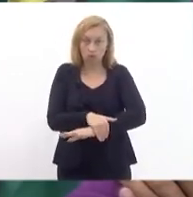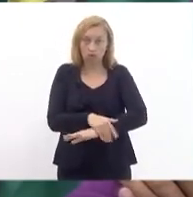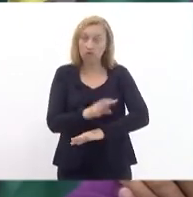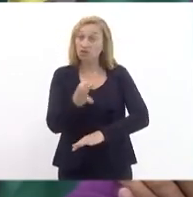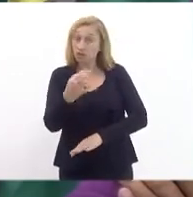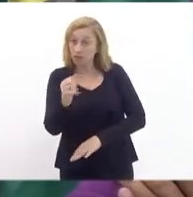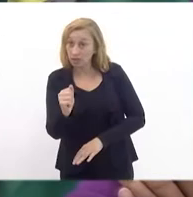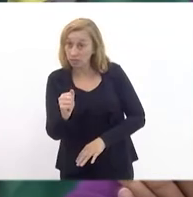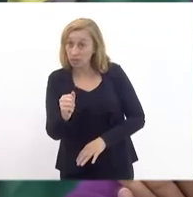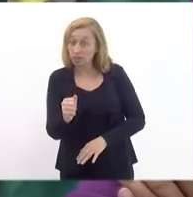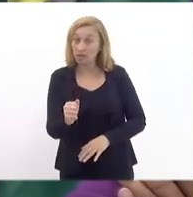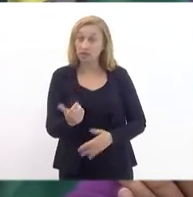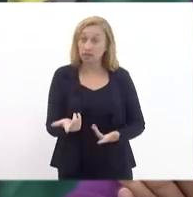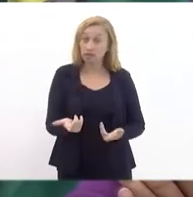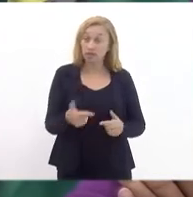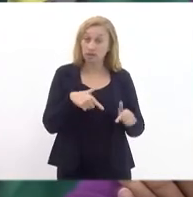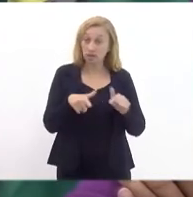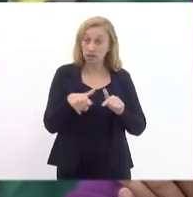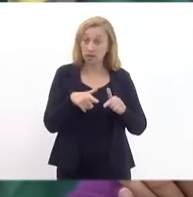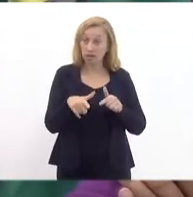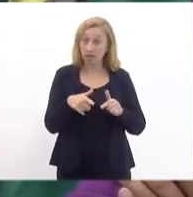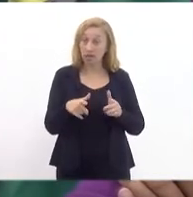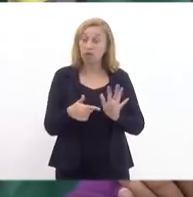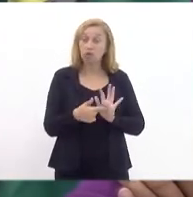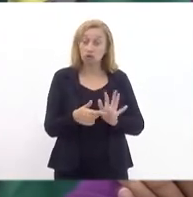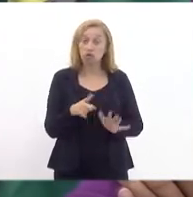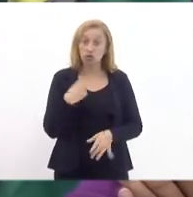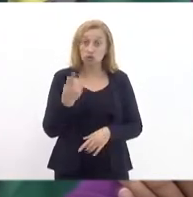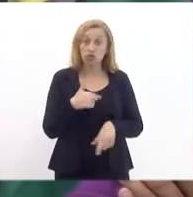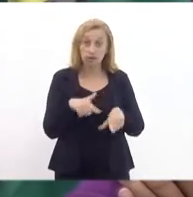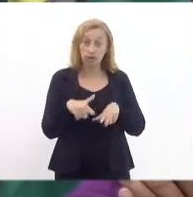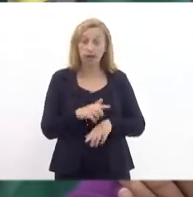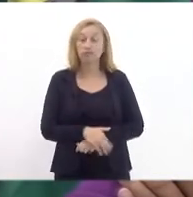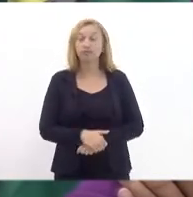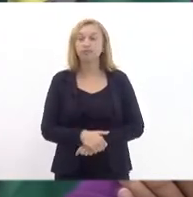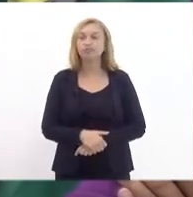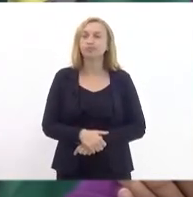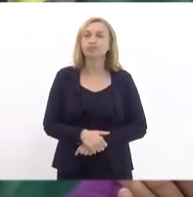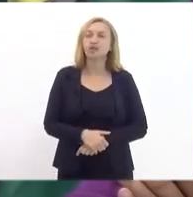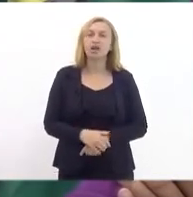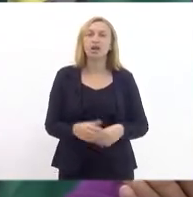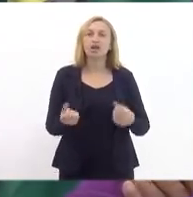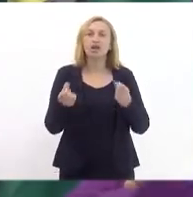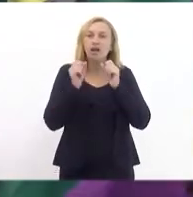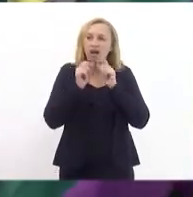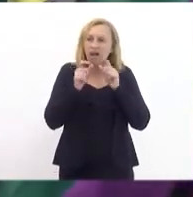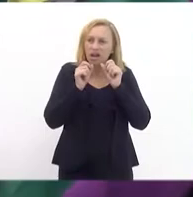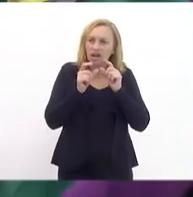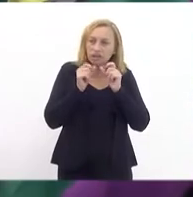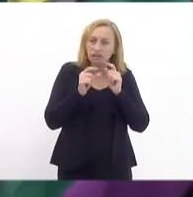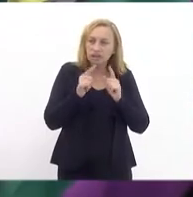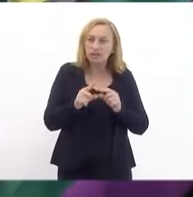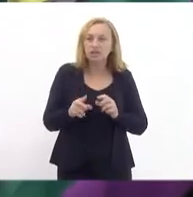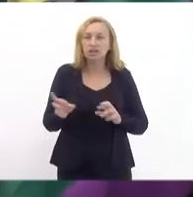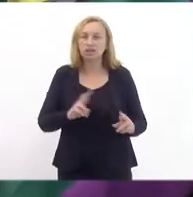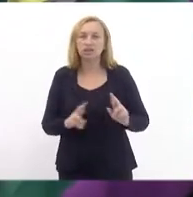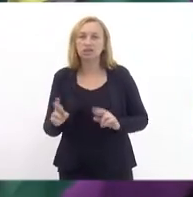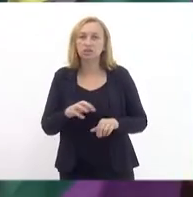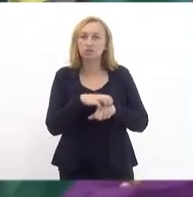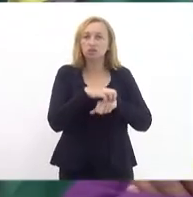campanhas ou prestação de contas dos nossos mandatos, as reclamações em relação ao